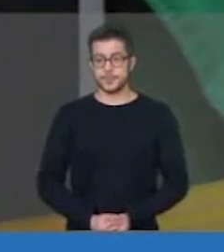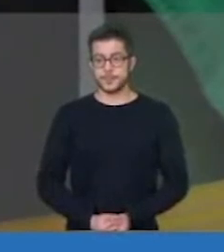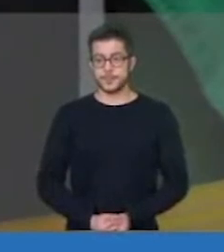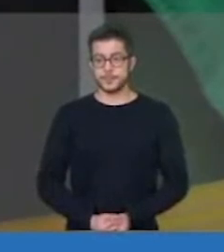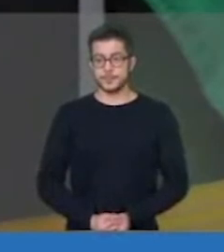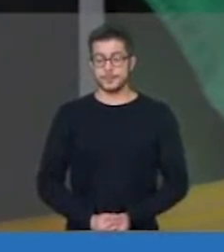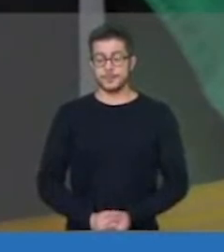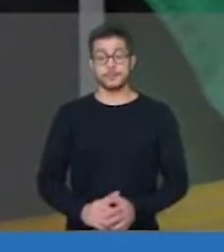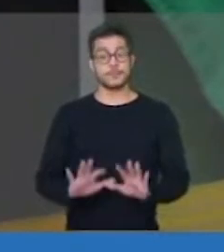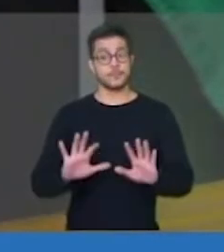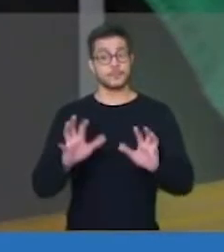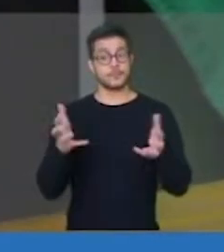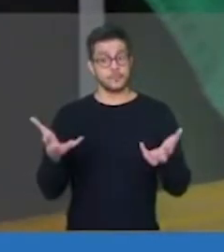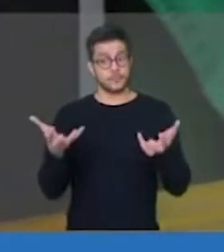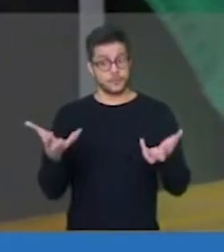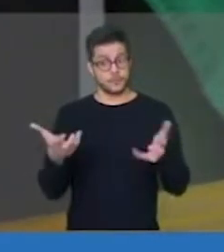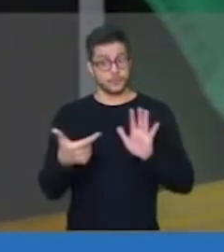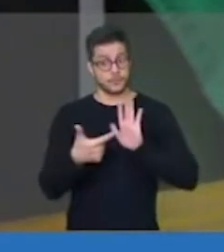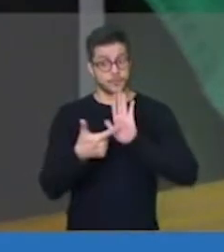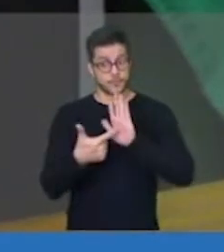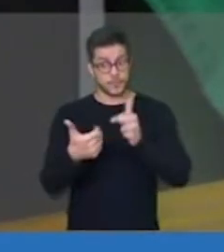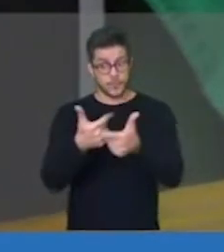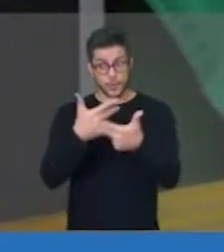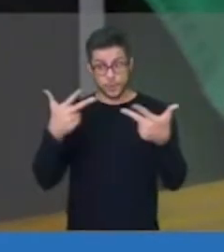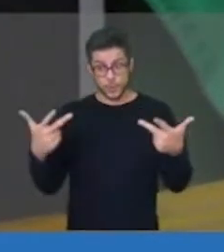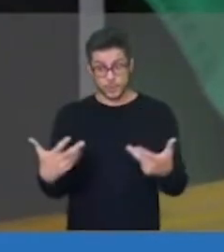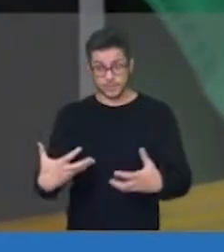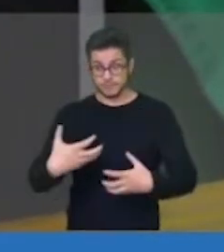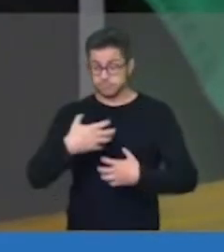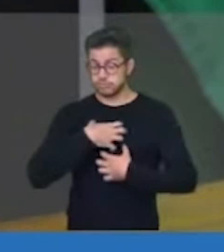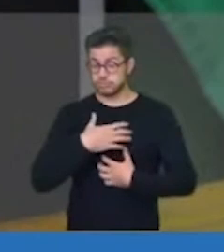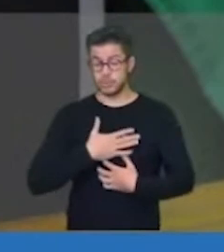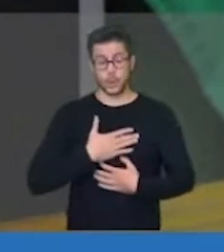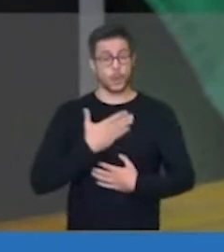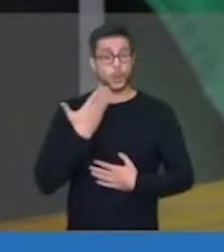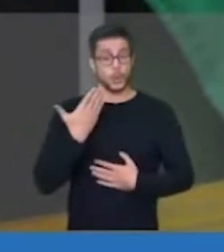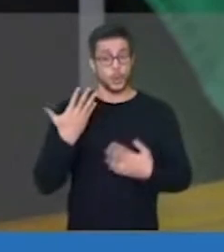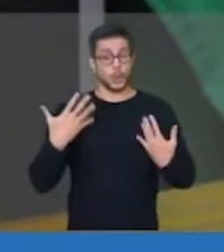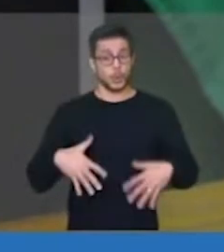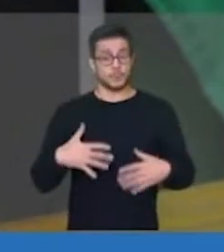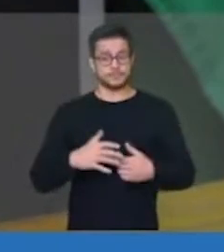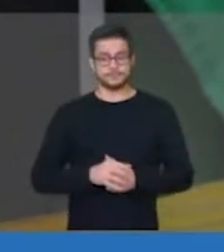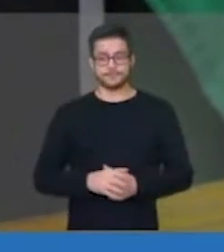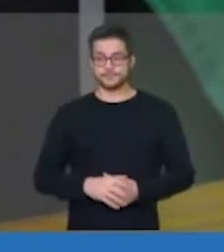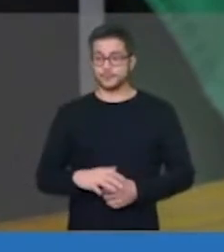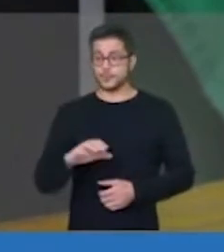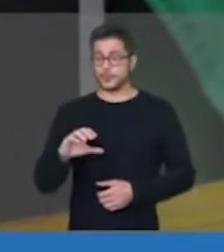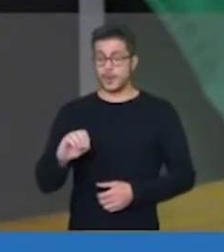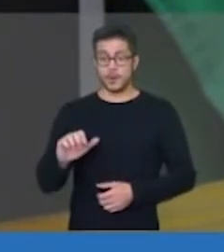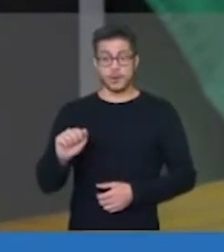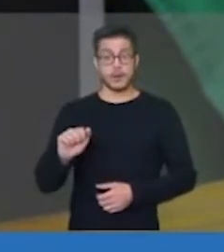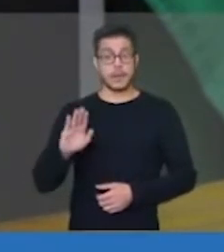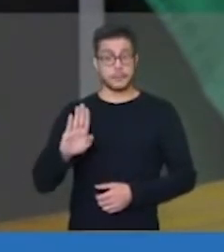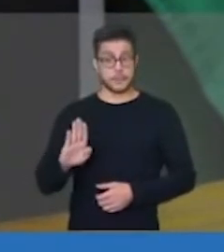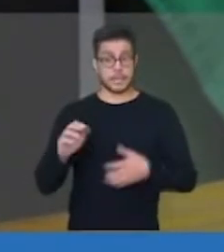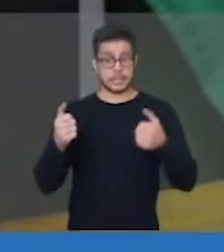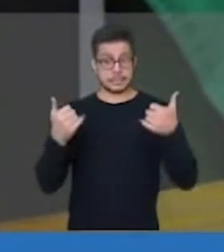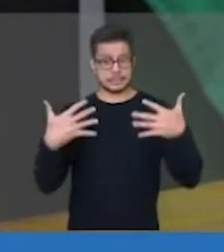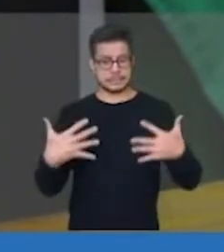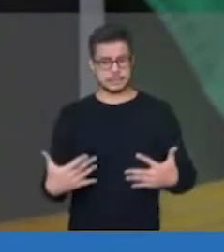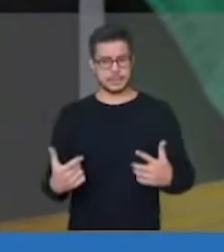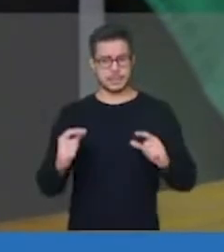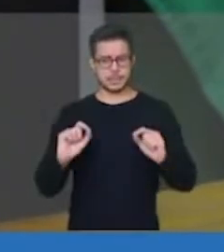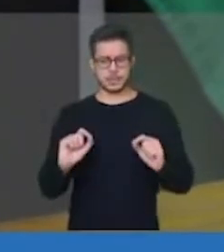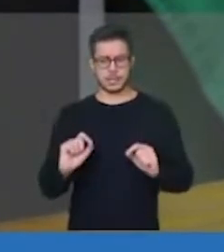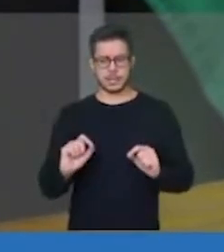Quero mostrar aqui uma coisa para vocês que me chocou muito hoje. Aqui, ó, OAB diz que PL do aborto